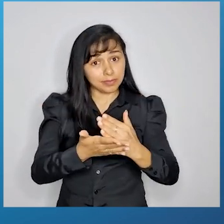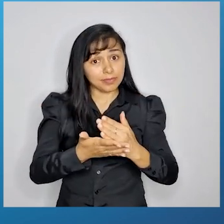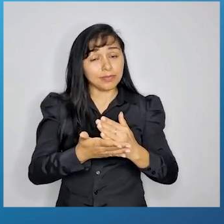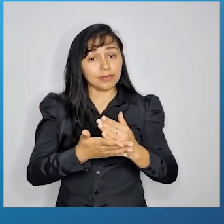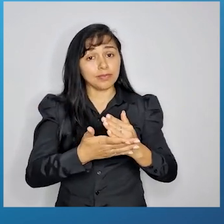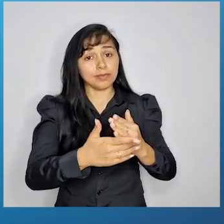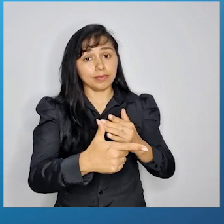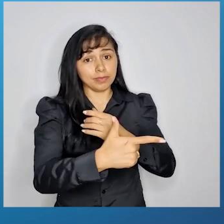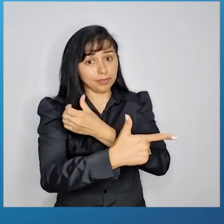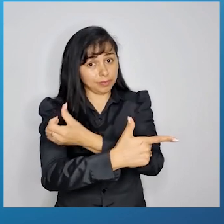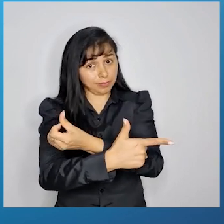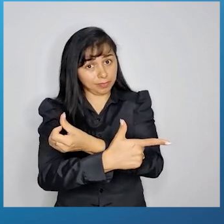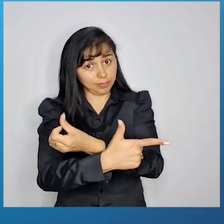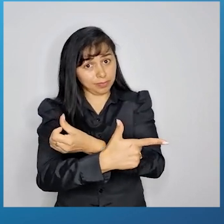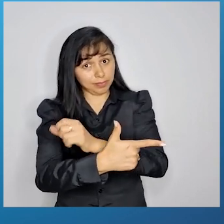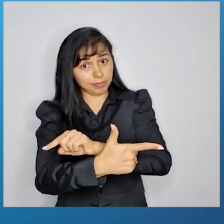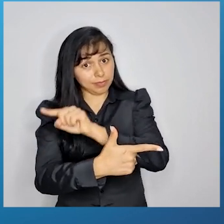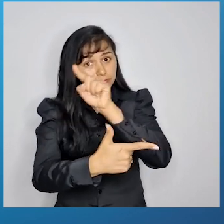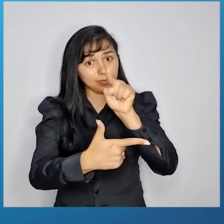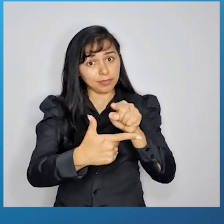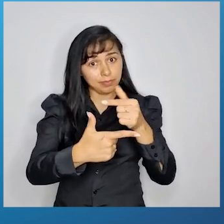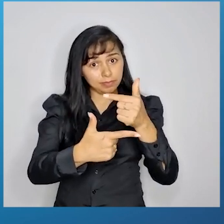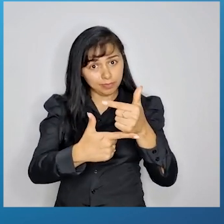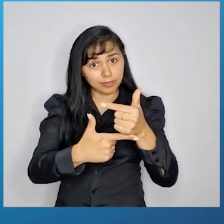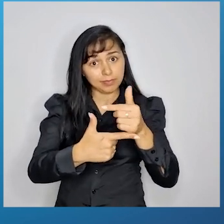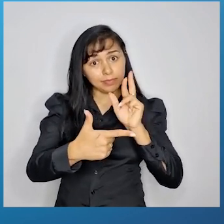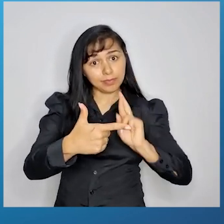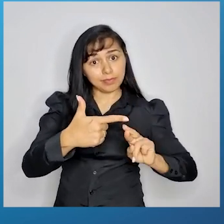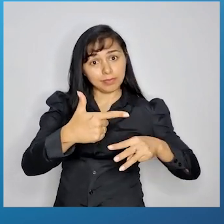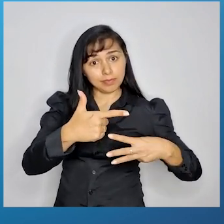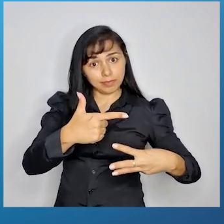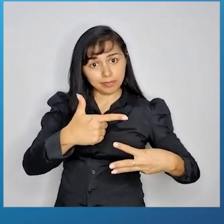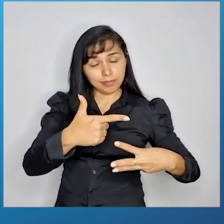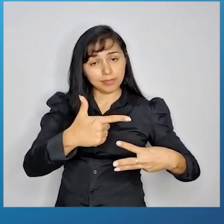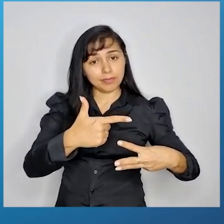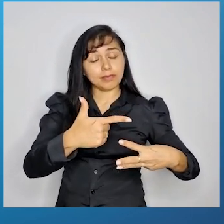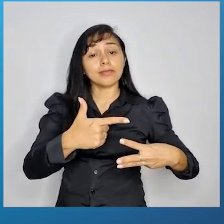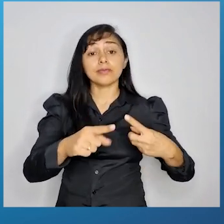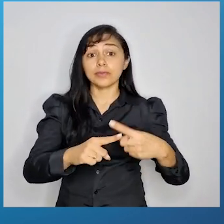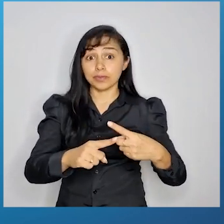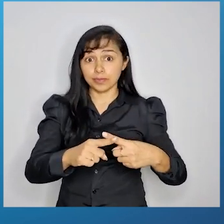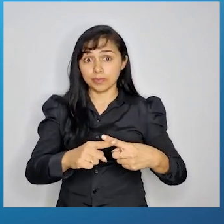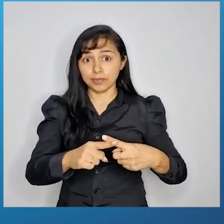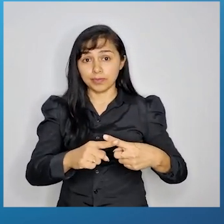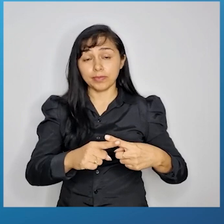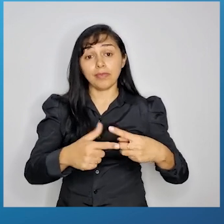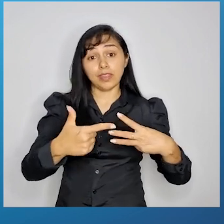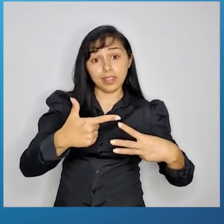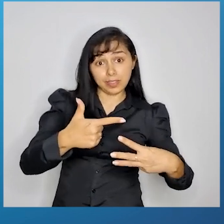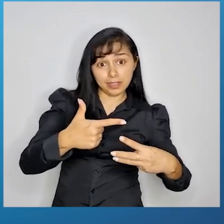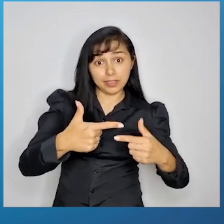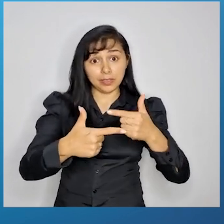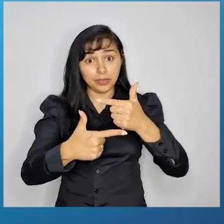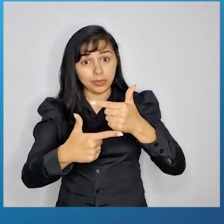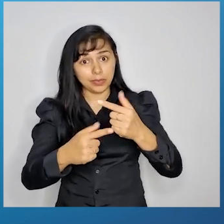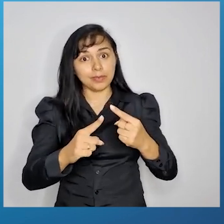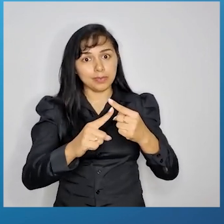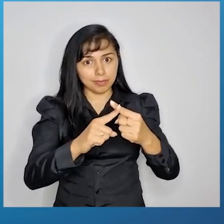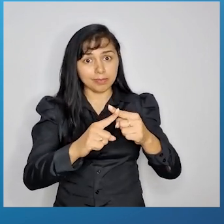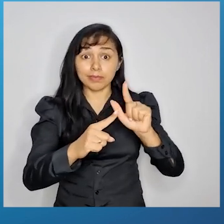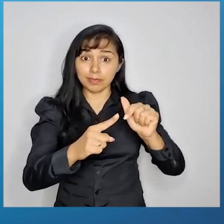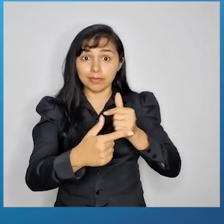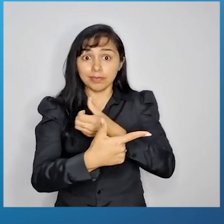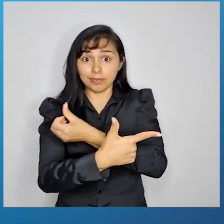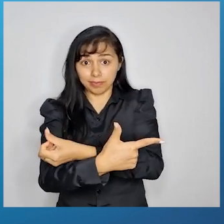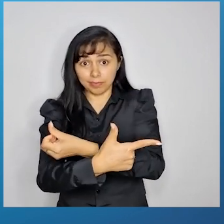o 6. 6 dividido para 2 é 3. Por quê? Porque 3 vezes 2 é igual